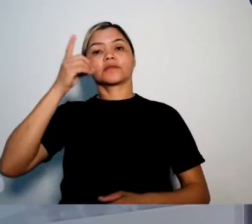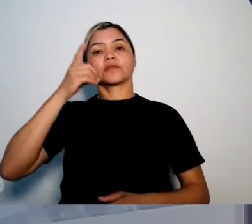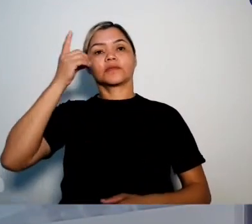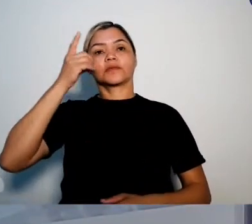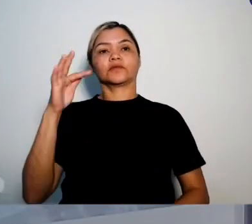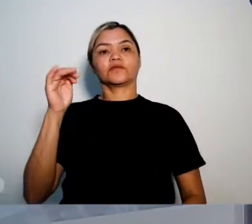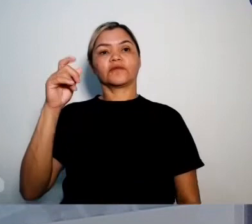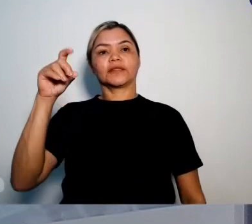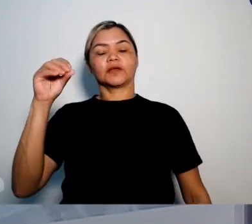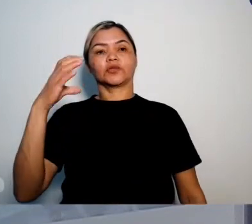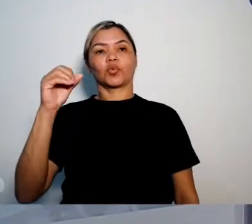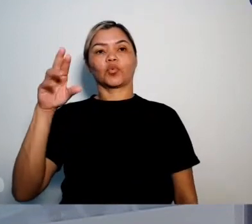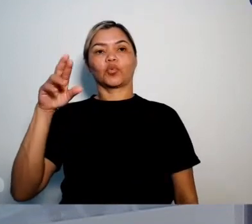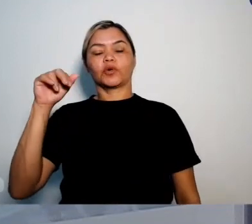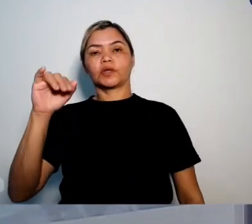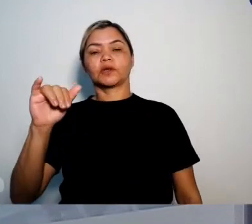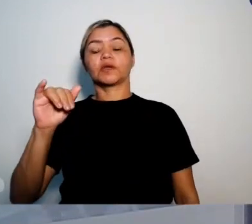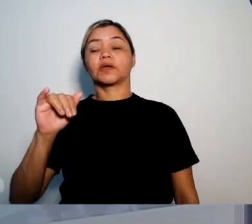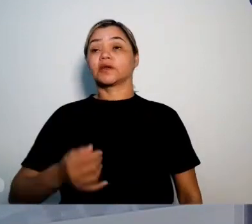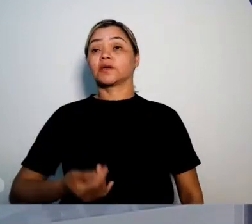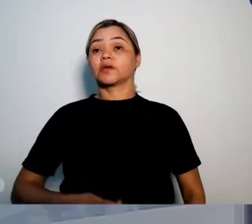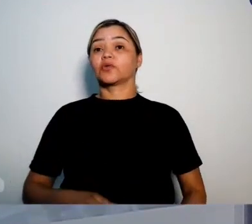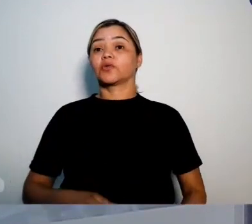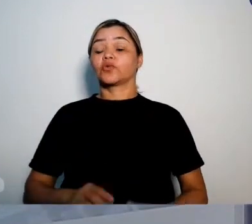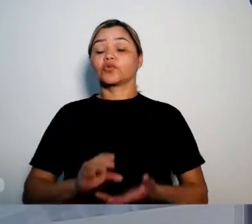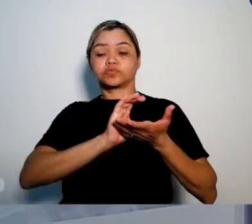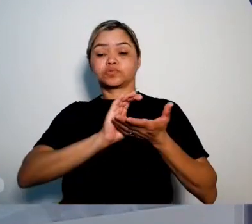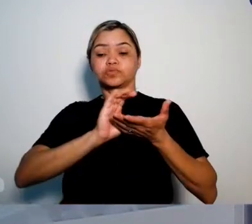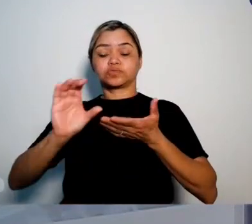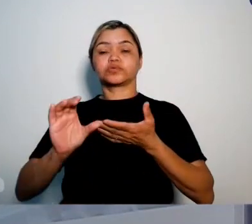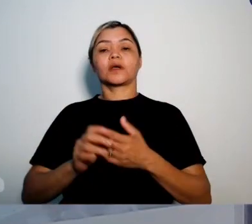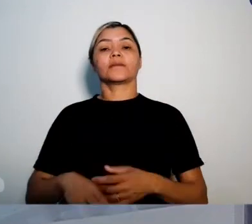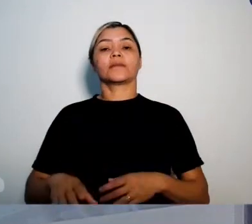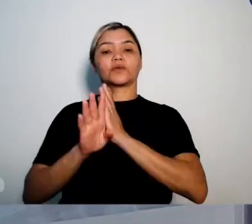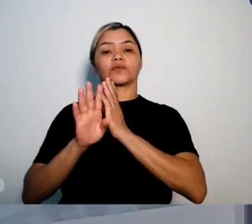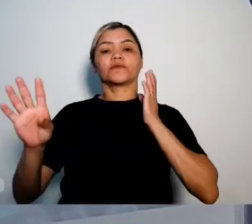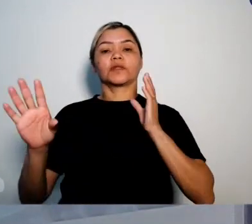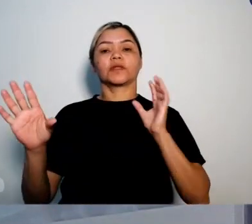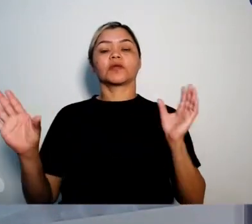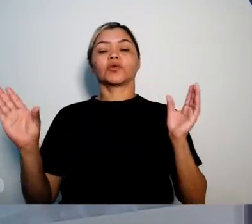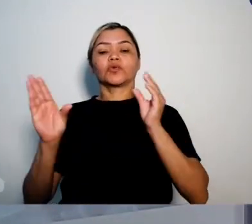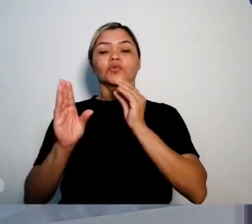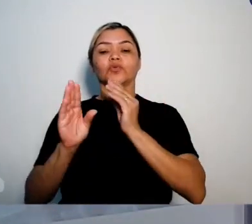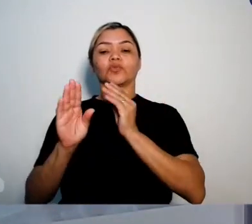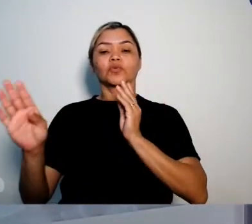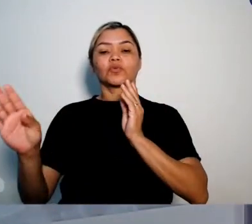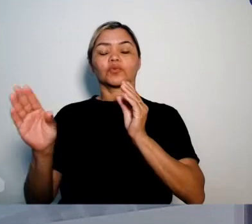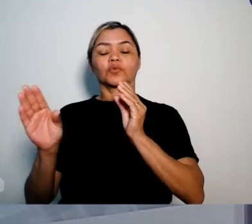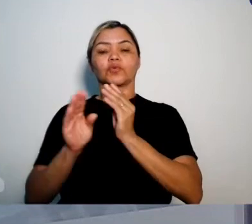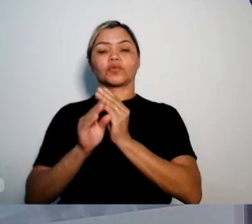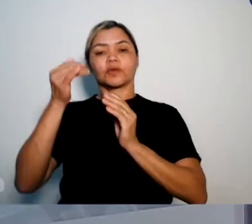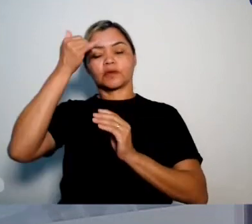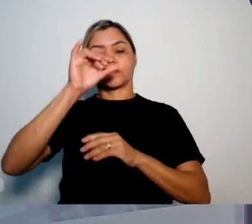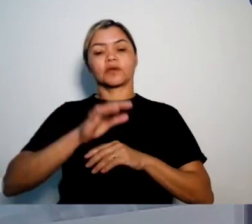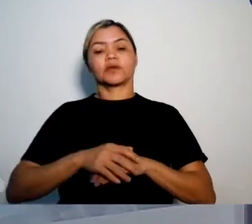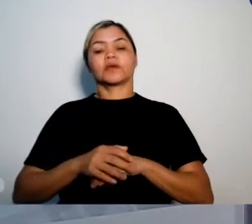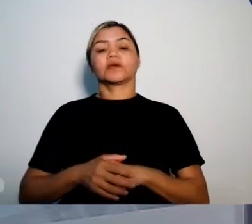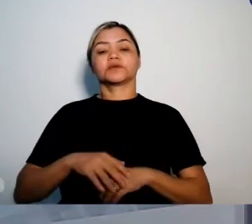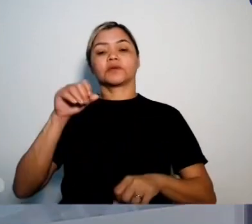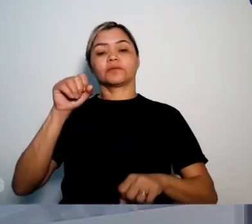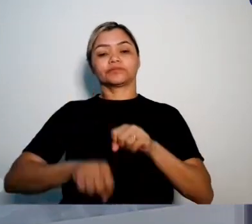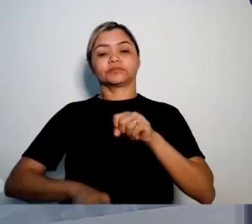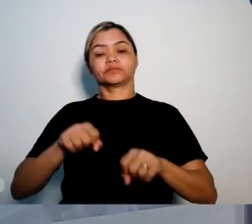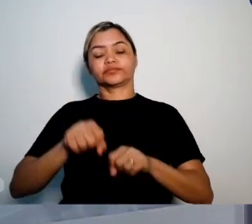grande verba para reduzir a fila de espera em atendimentos clínicos às crianças que já foram violentadas. Quando